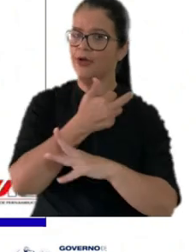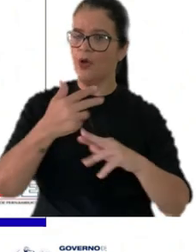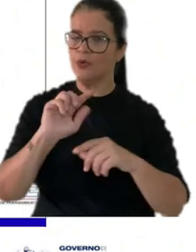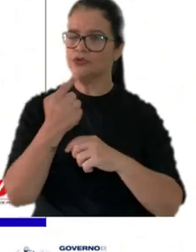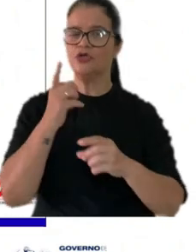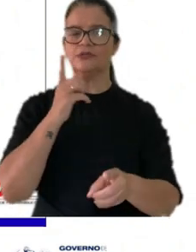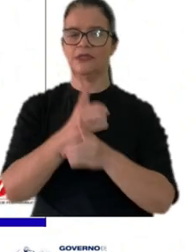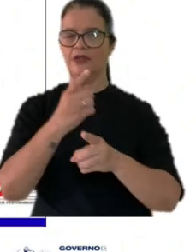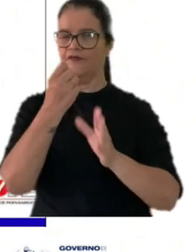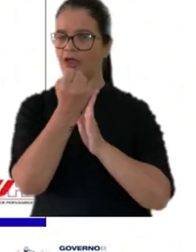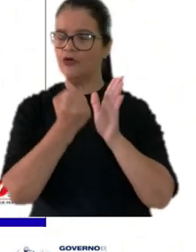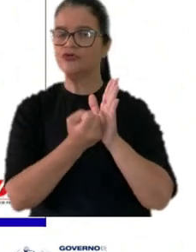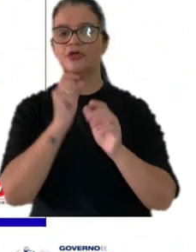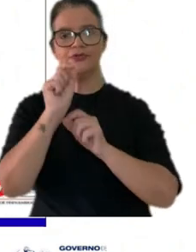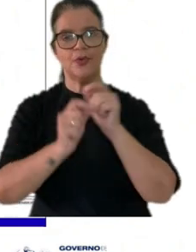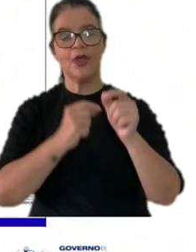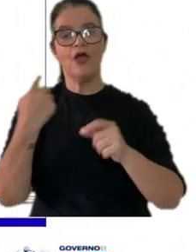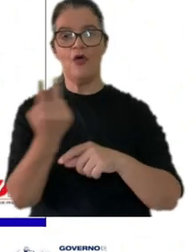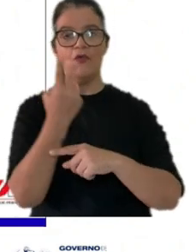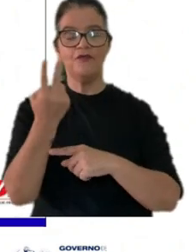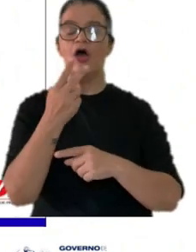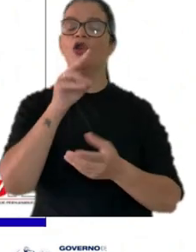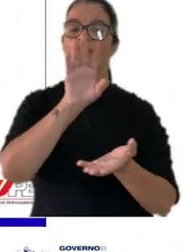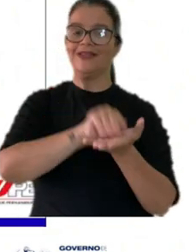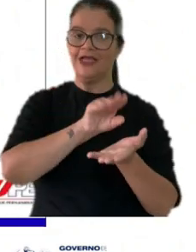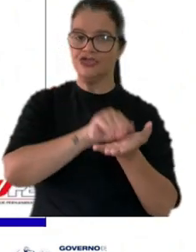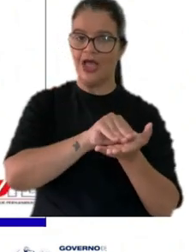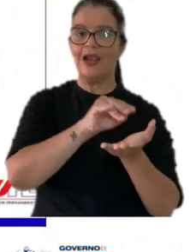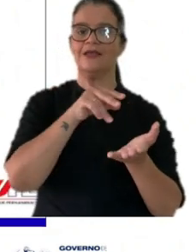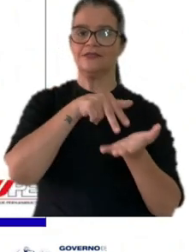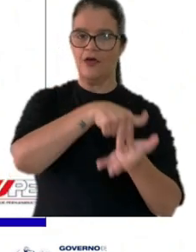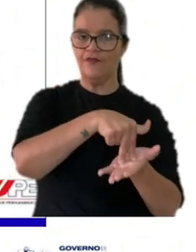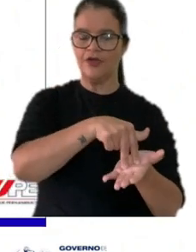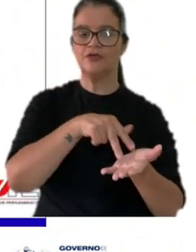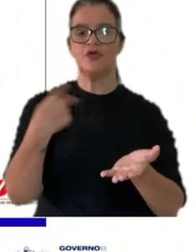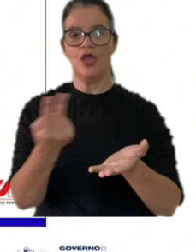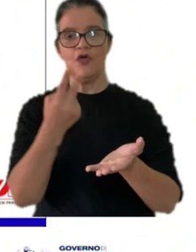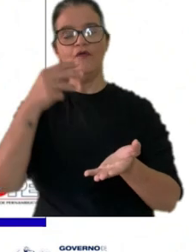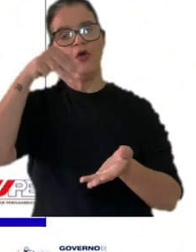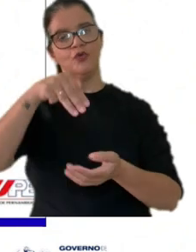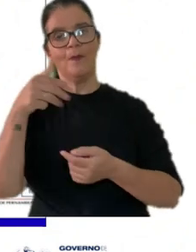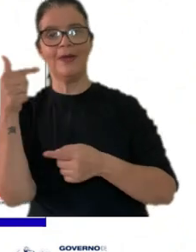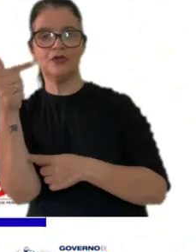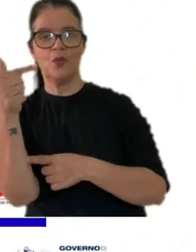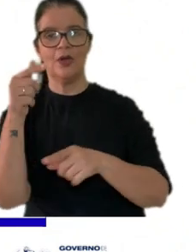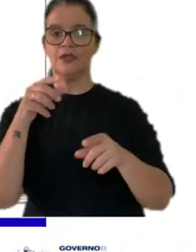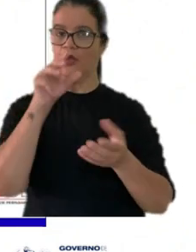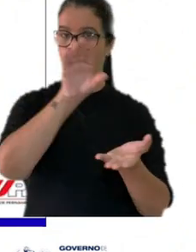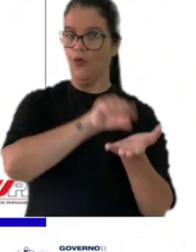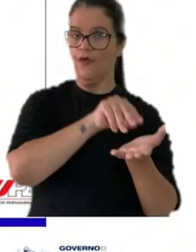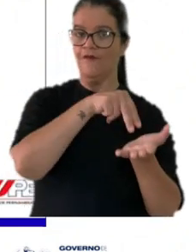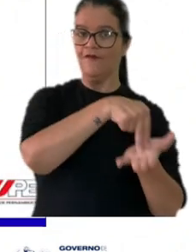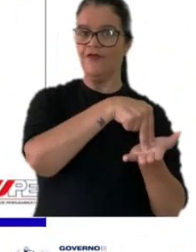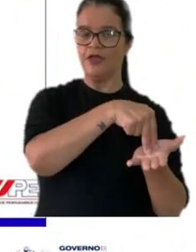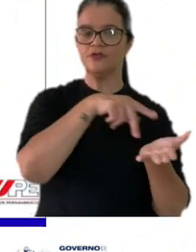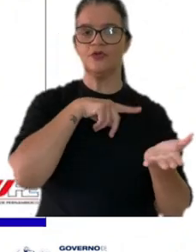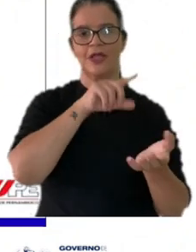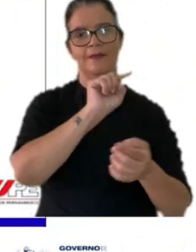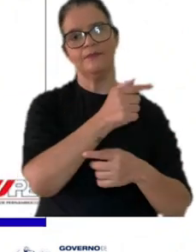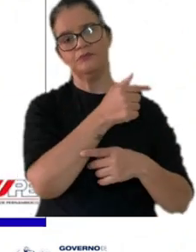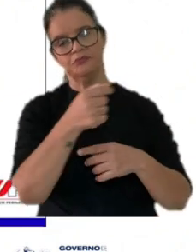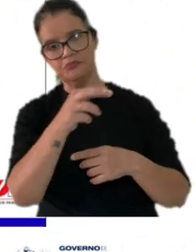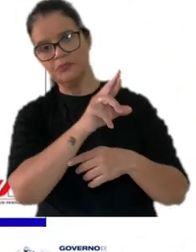os dados são o valor da instalação fixa e o valor do metro quadrado no valor fixo a gente tem um valor de 1.200 reais